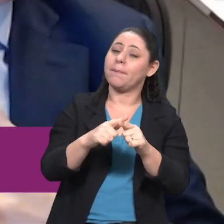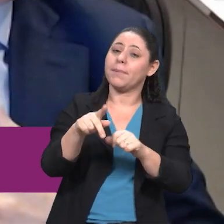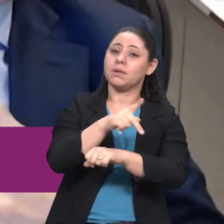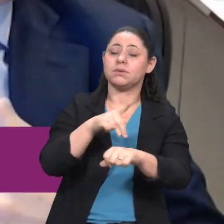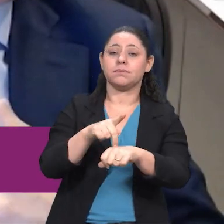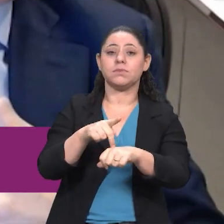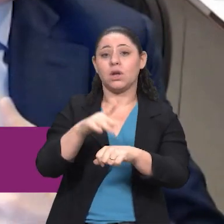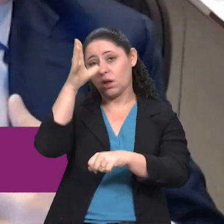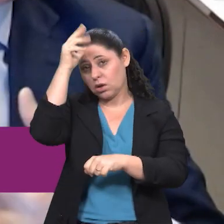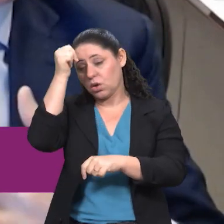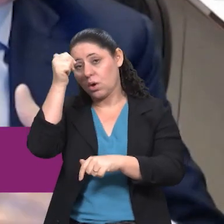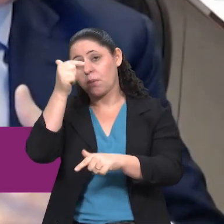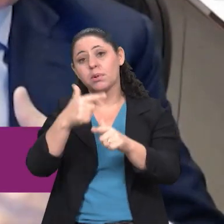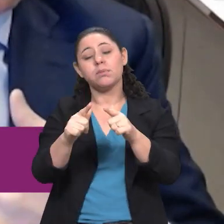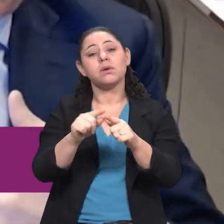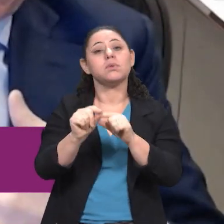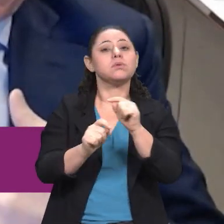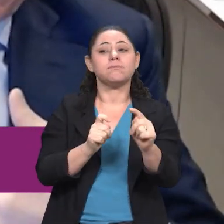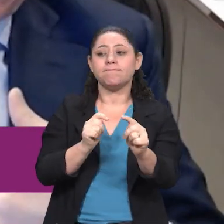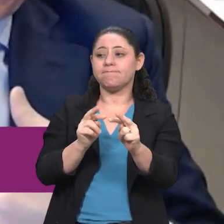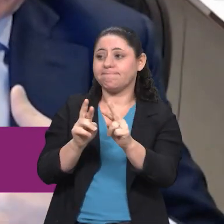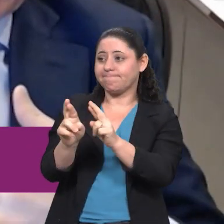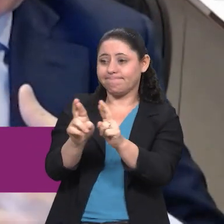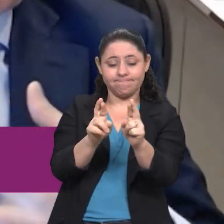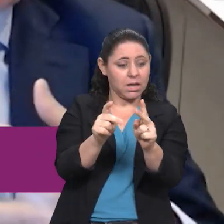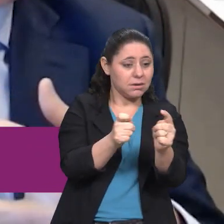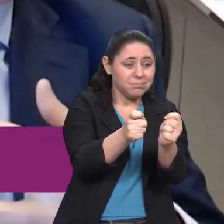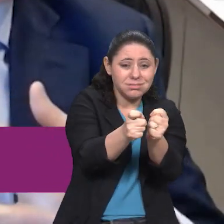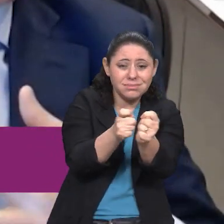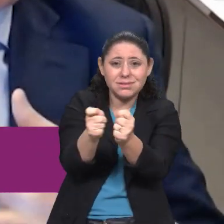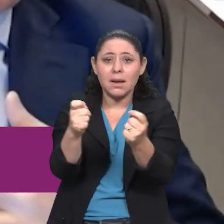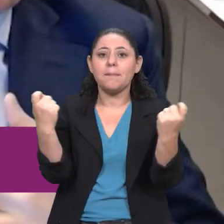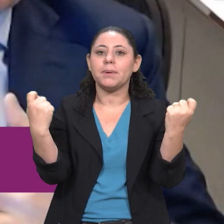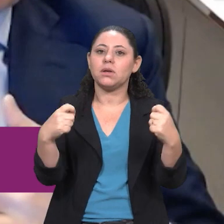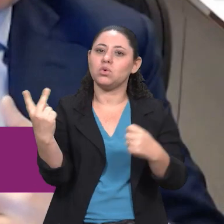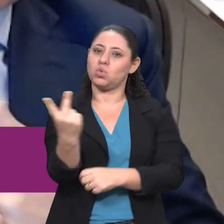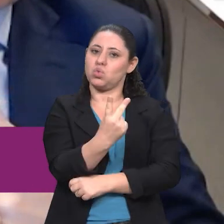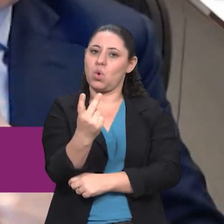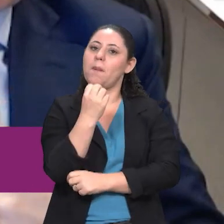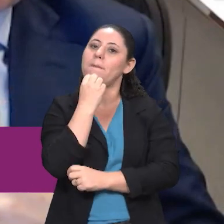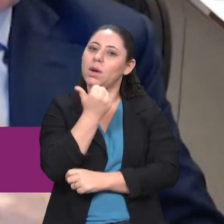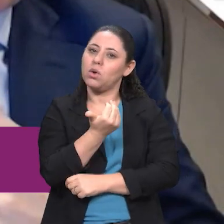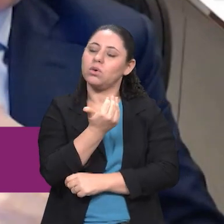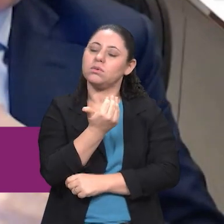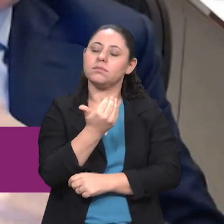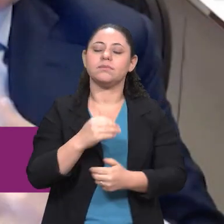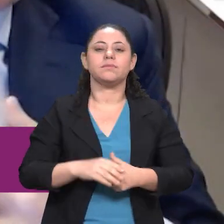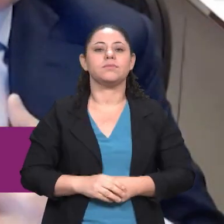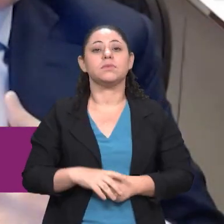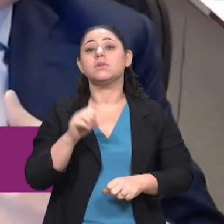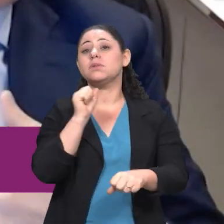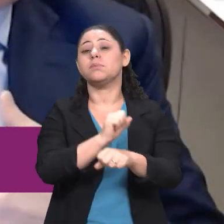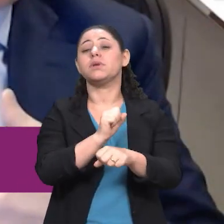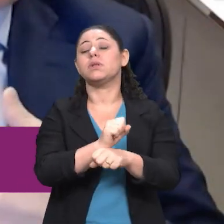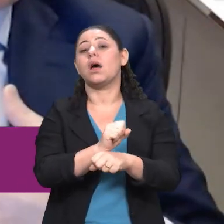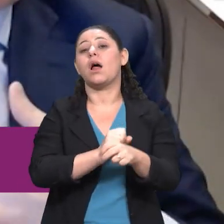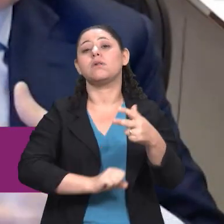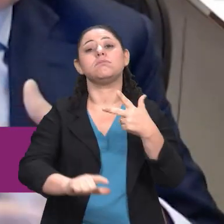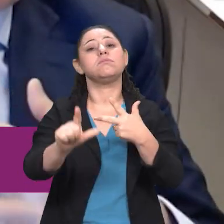problemas é a forma de solucionar o impasse para ambos os lados, vai ser bom para os dois. E o que esperar, então, dos